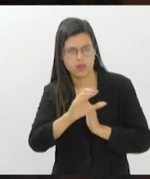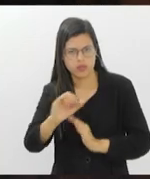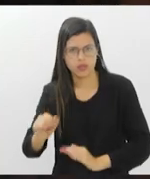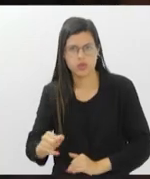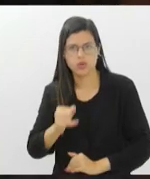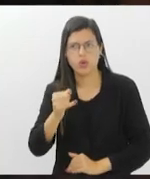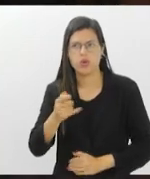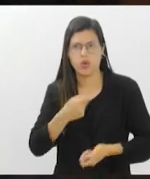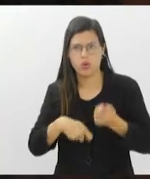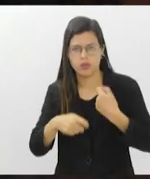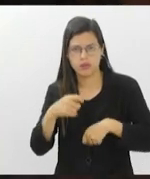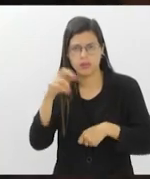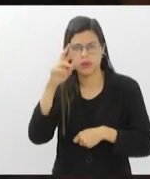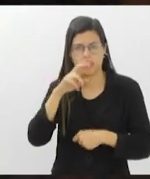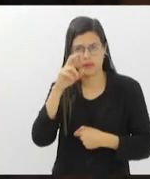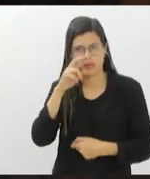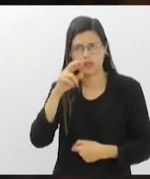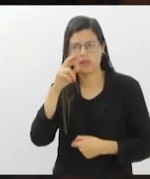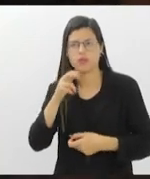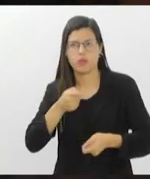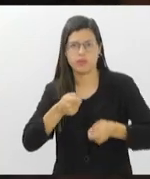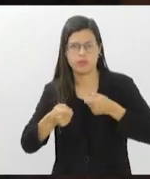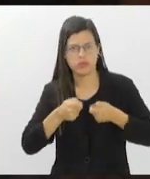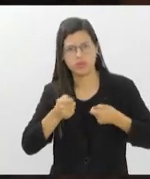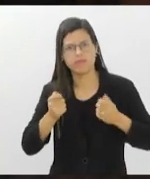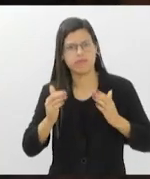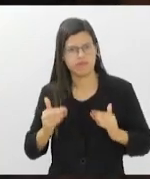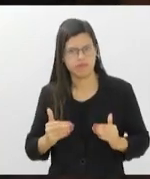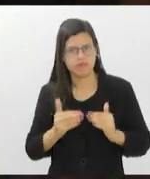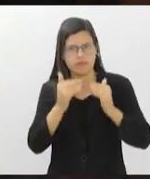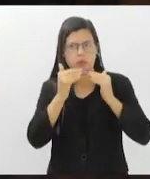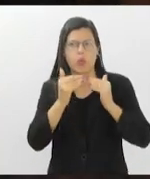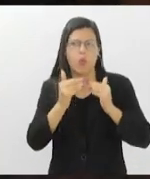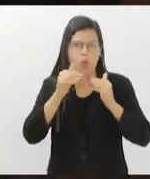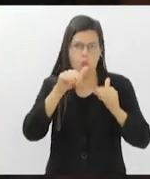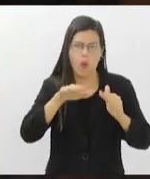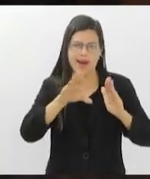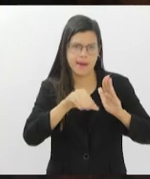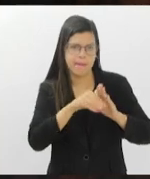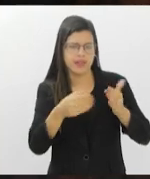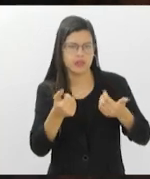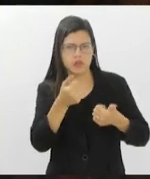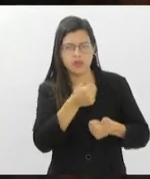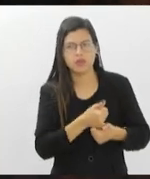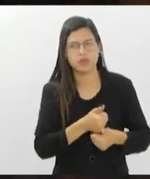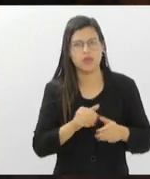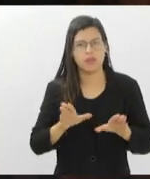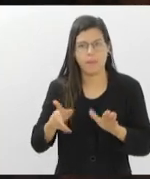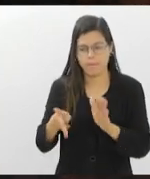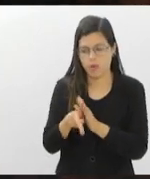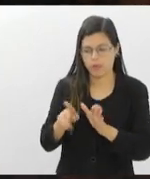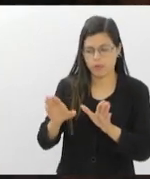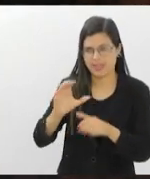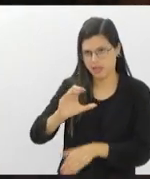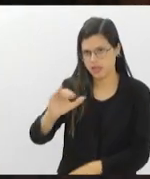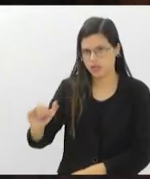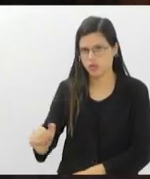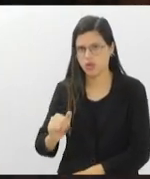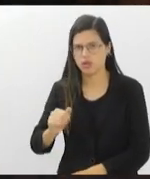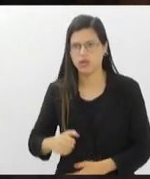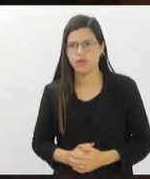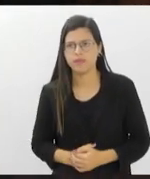E Orçamento, Finanças, Caseação Financeira e Controle, favorável, com o substitutivo da Comissão de Constituição e